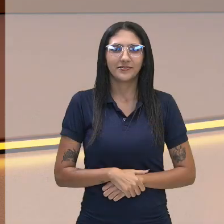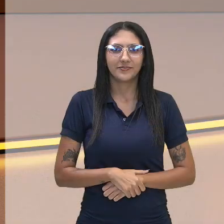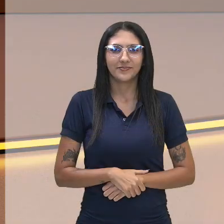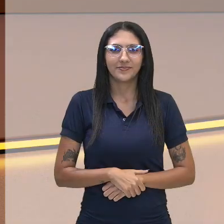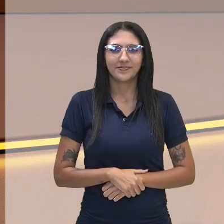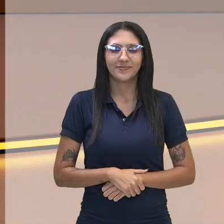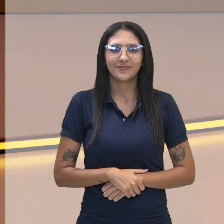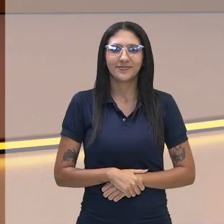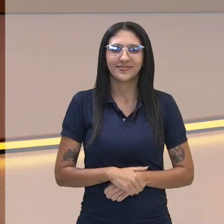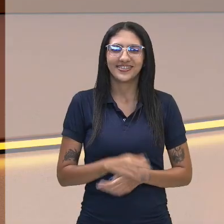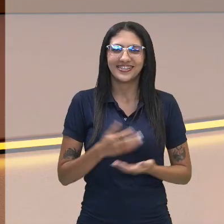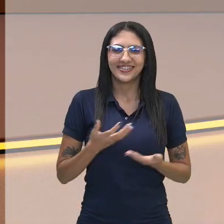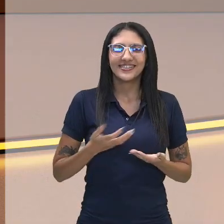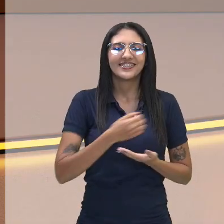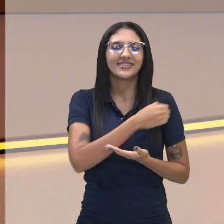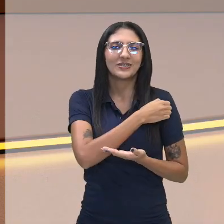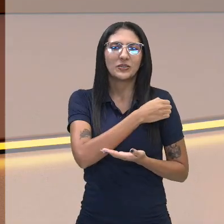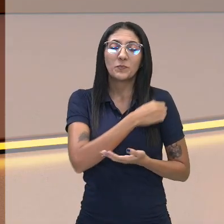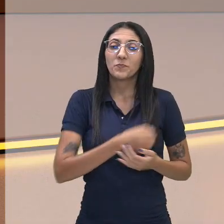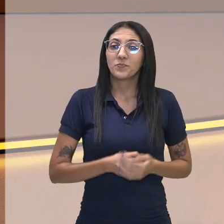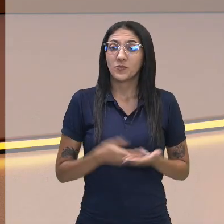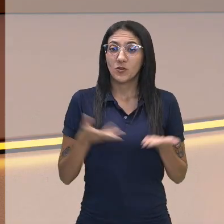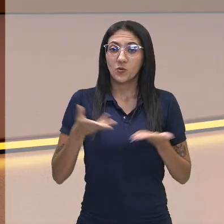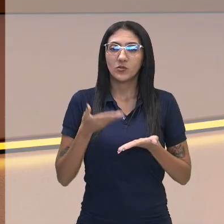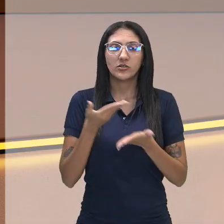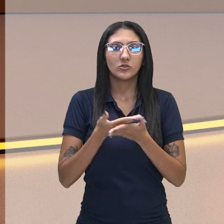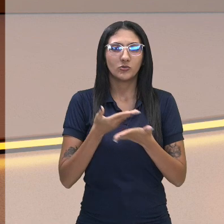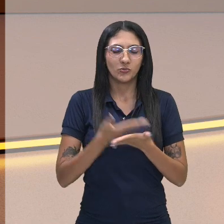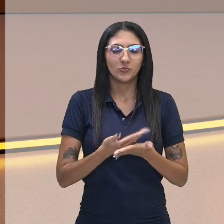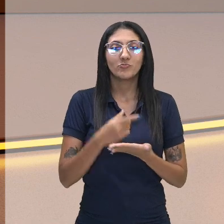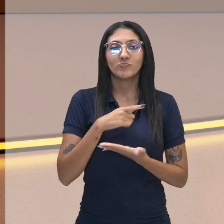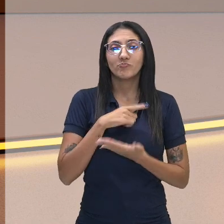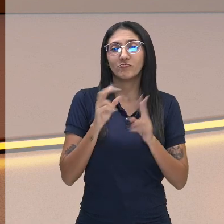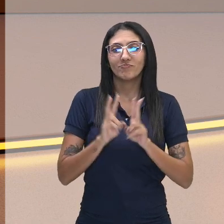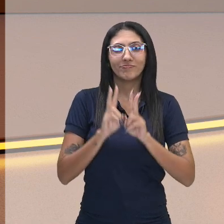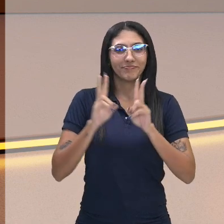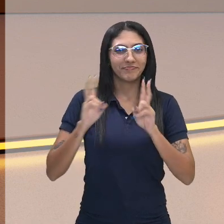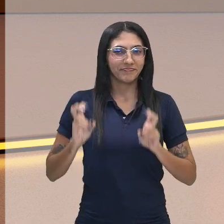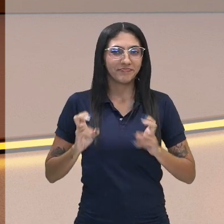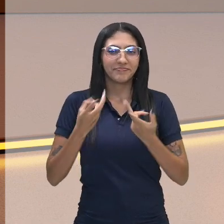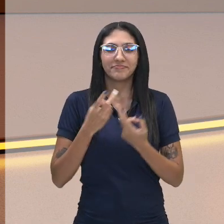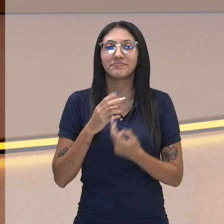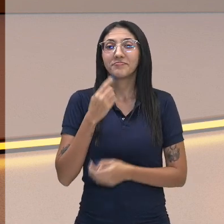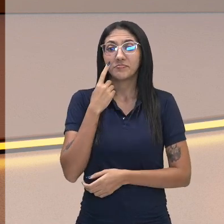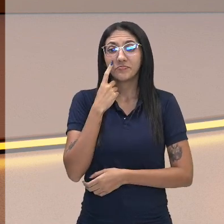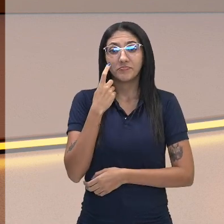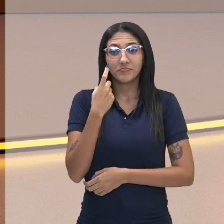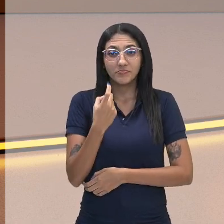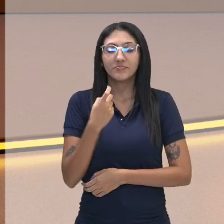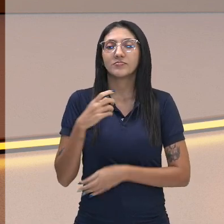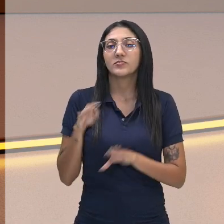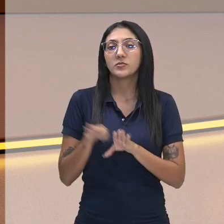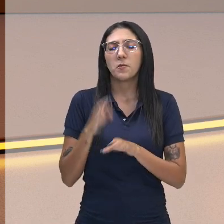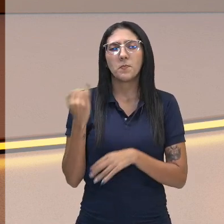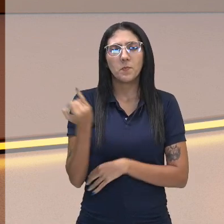Queridos alunos, a nossa aula terá uma temática muito